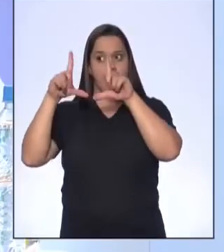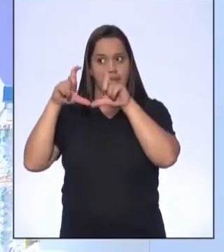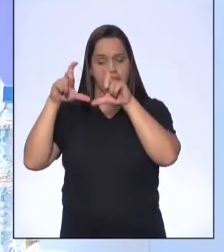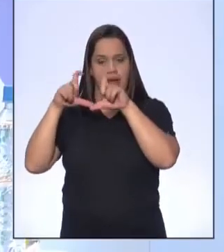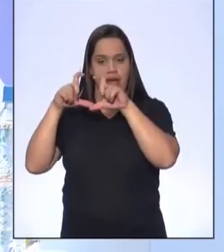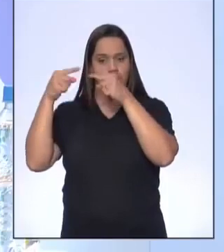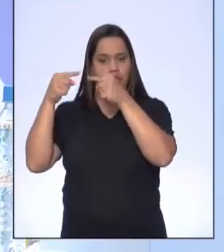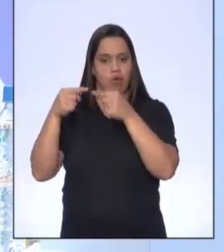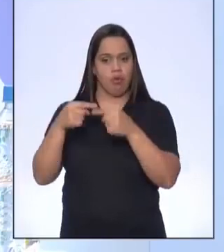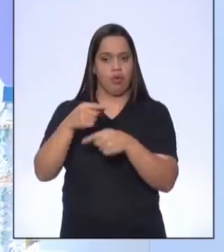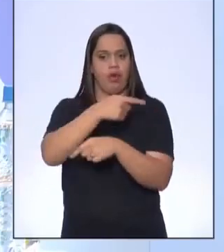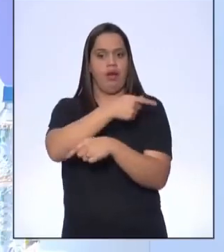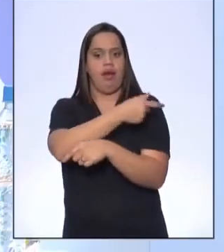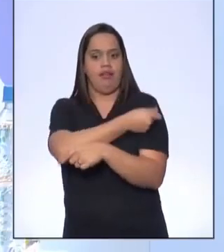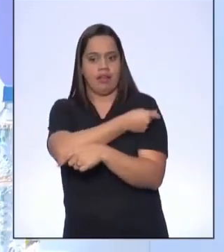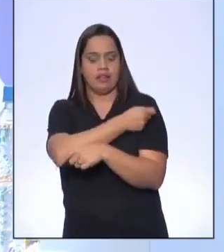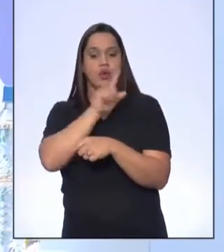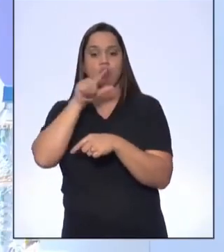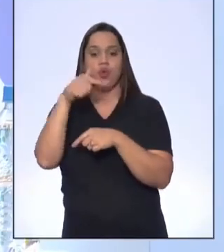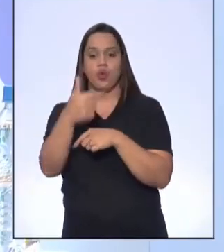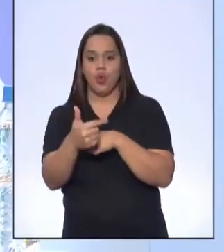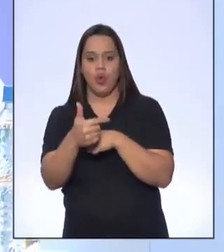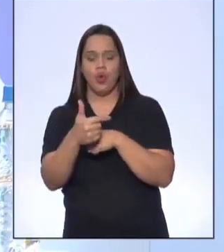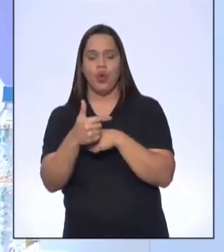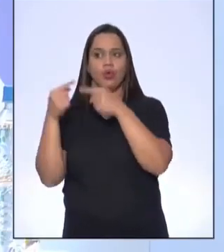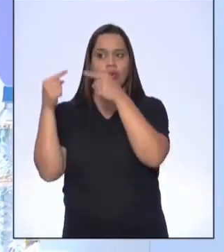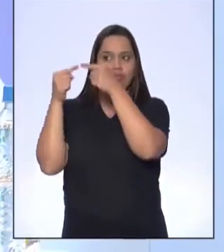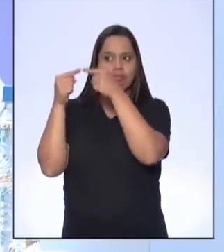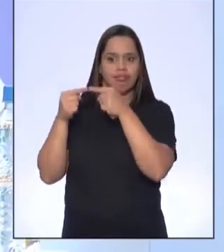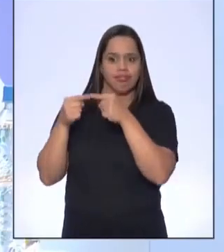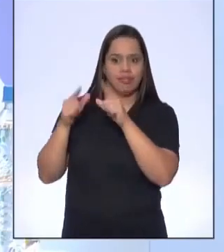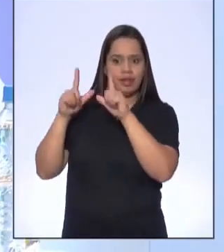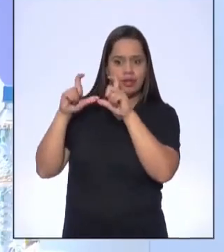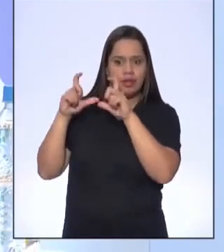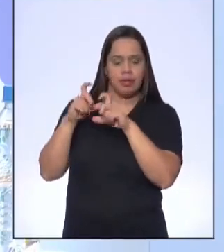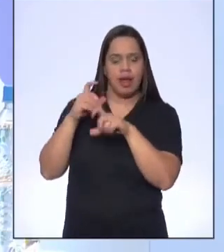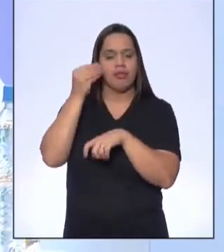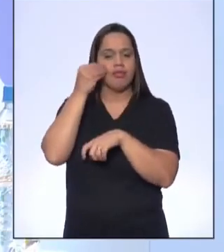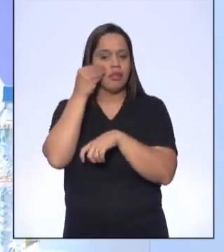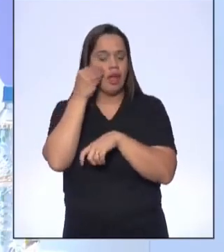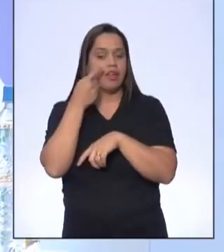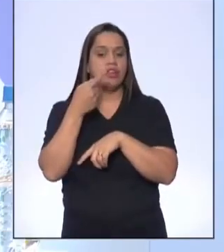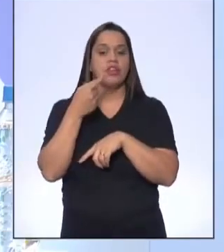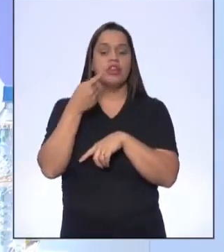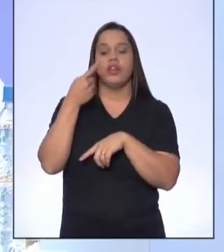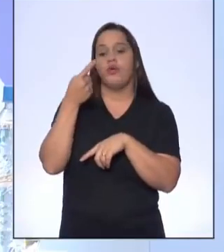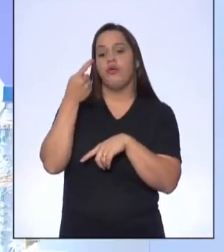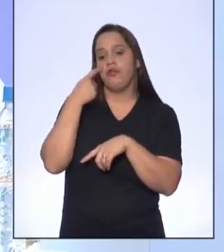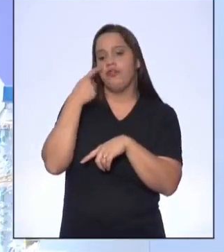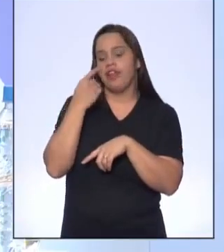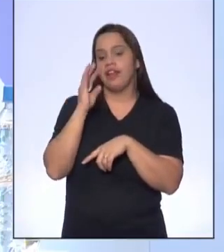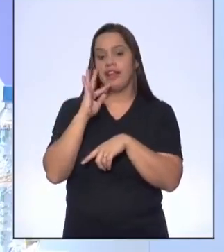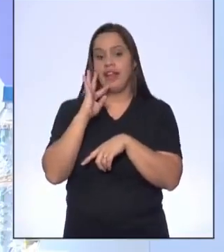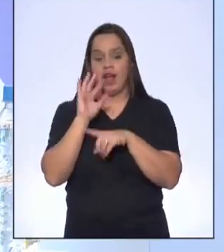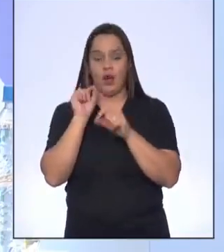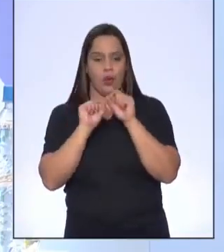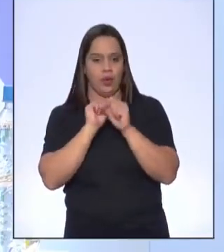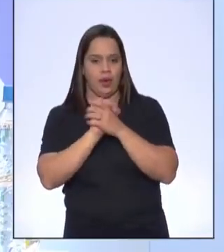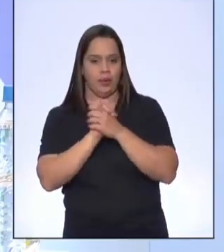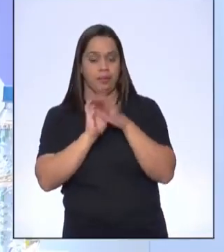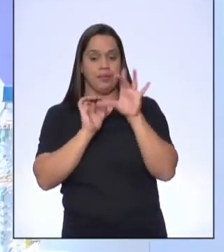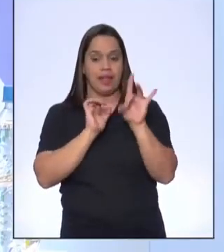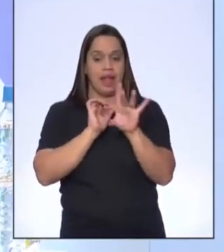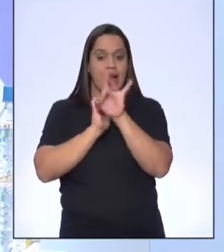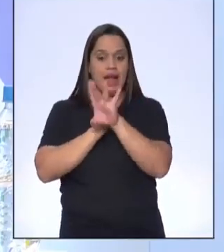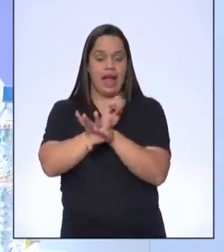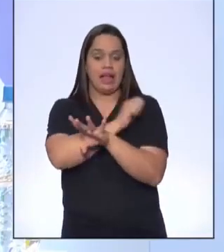O outro associou a imagem ao teste. Nossa, que legal. Olha só. Então, aí, o que acontece? Cada um